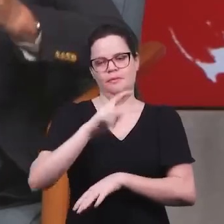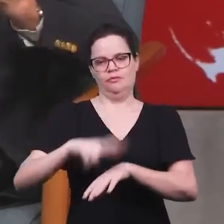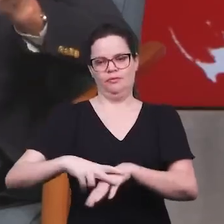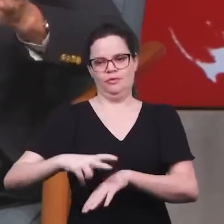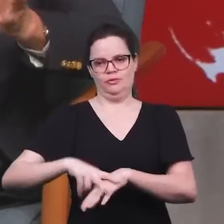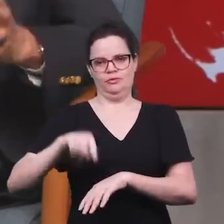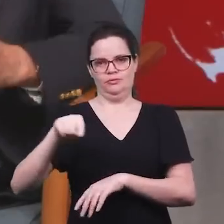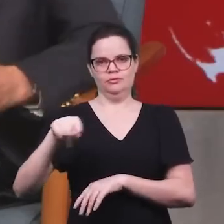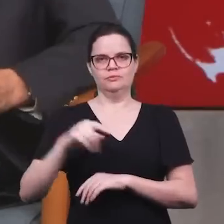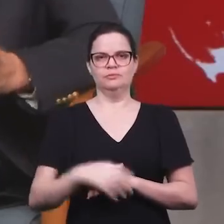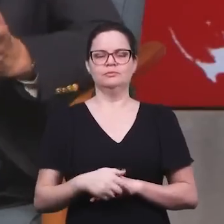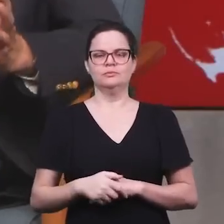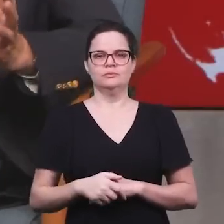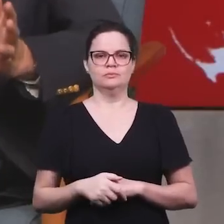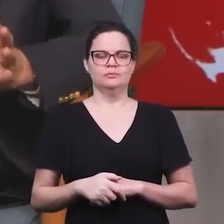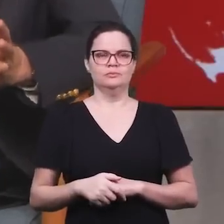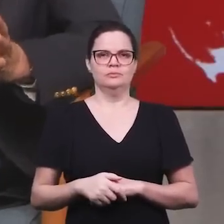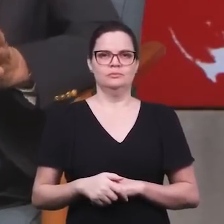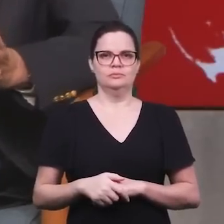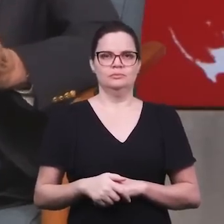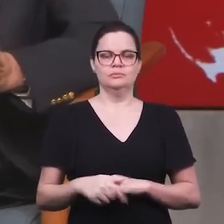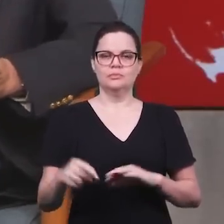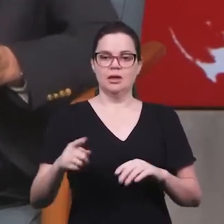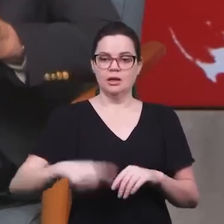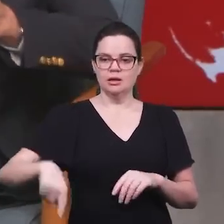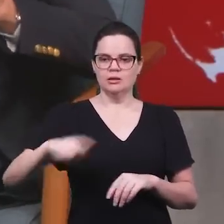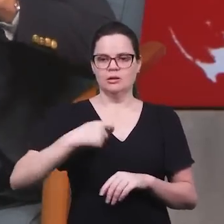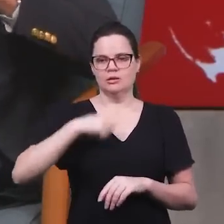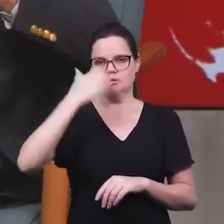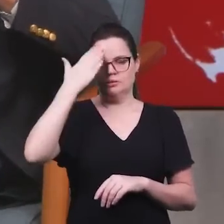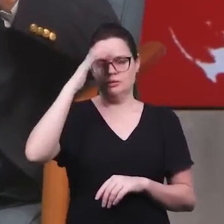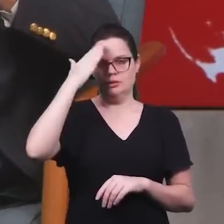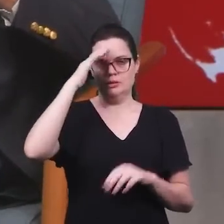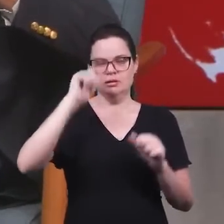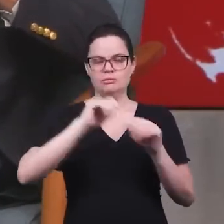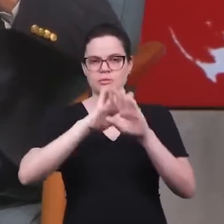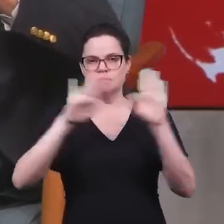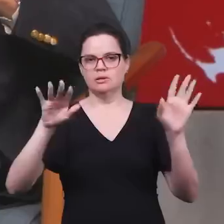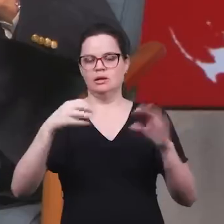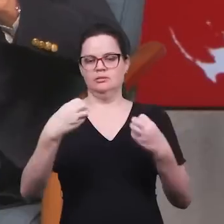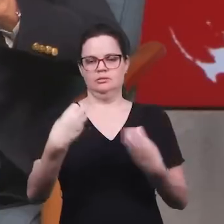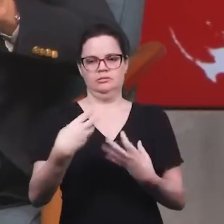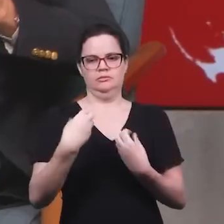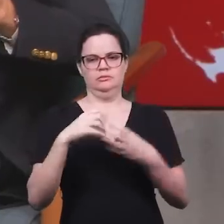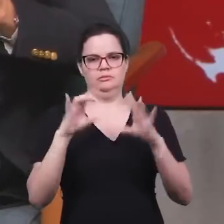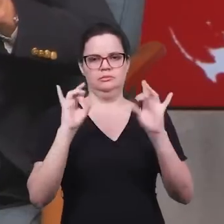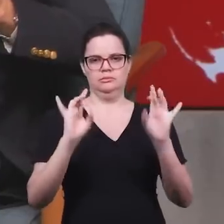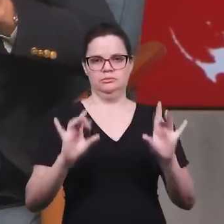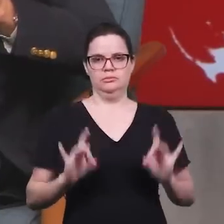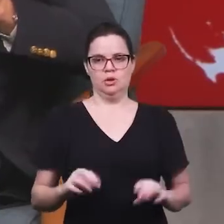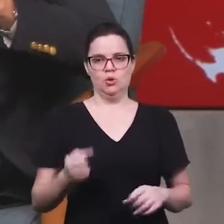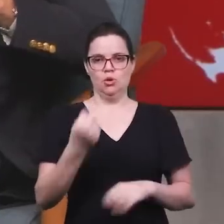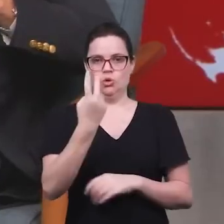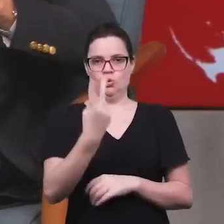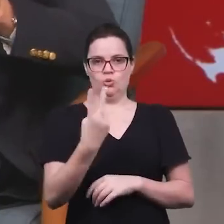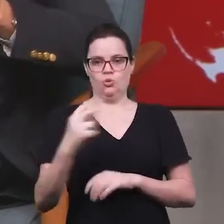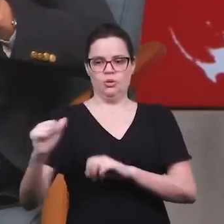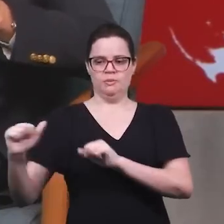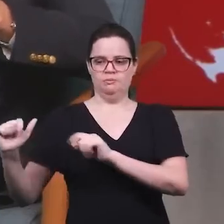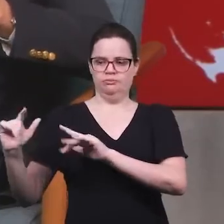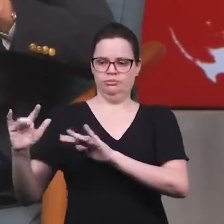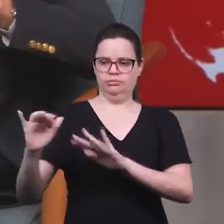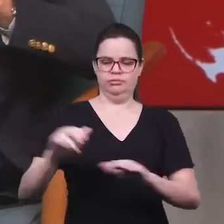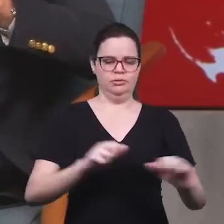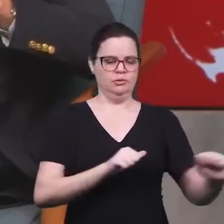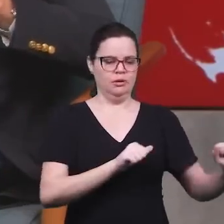do episódio que traz um ensino especial. Uma multidão, vamos repetir